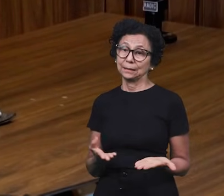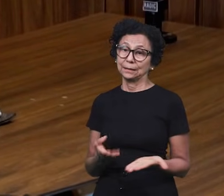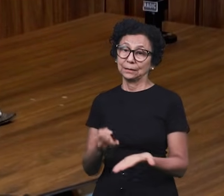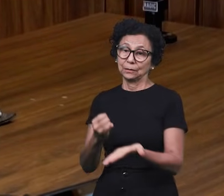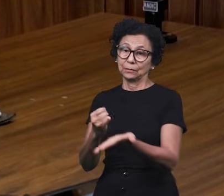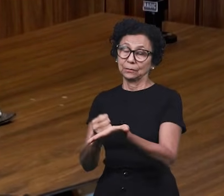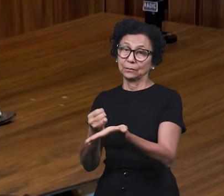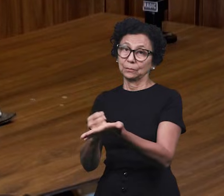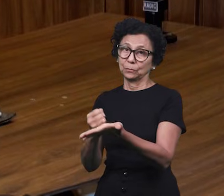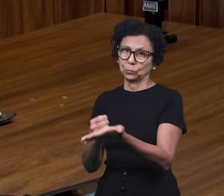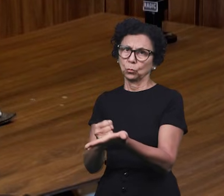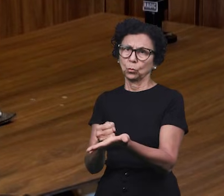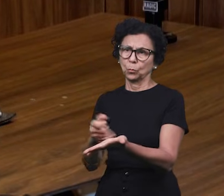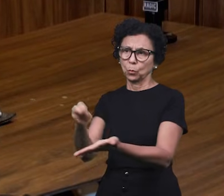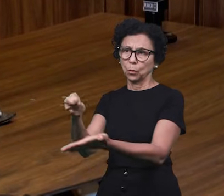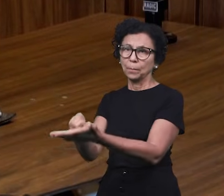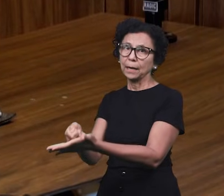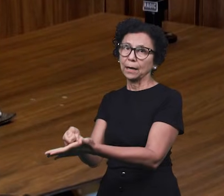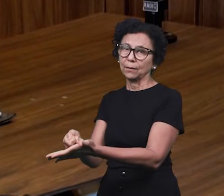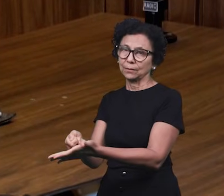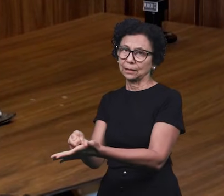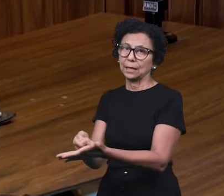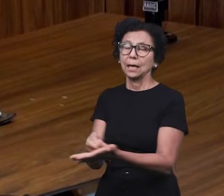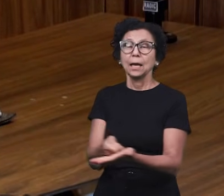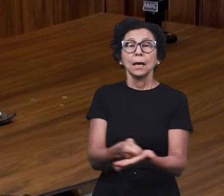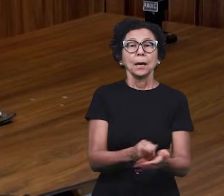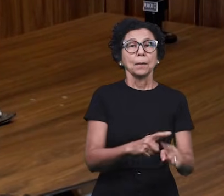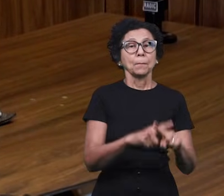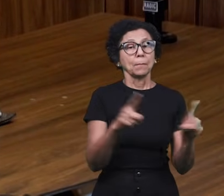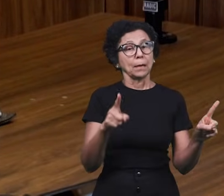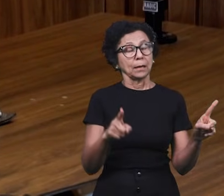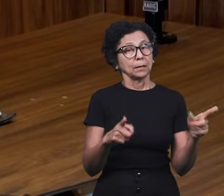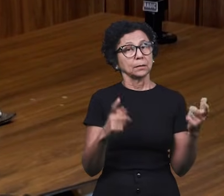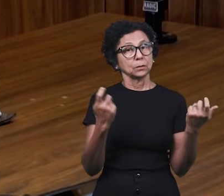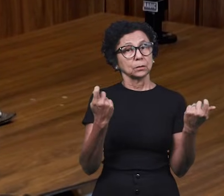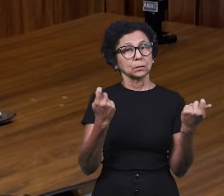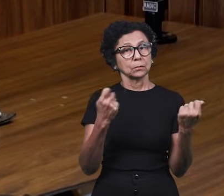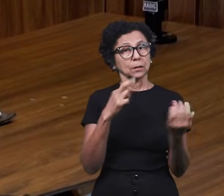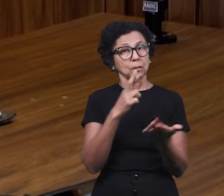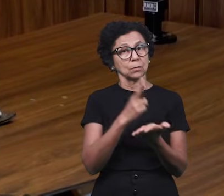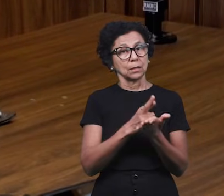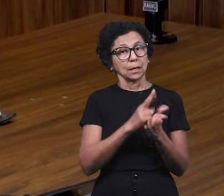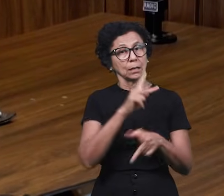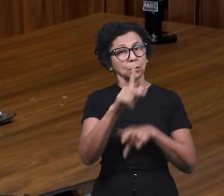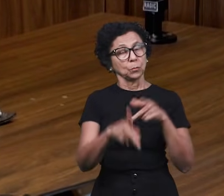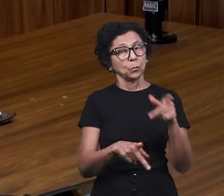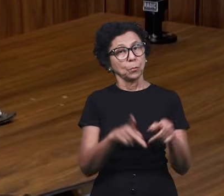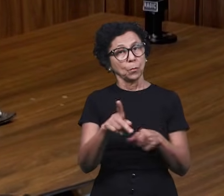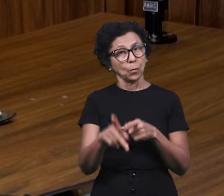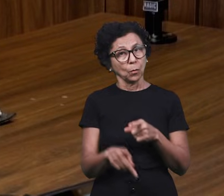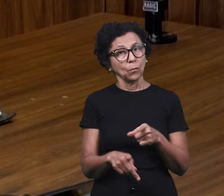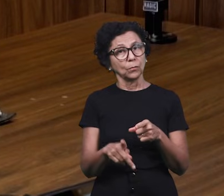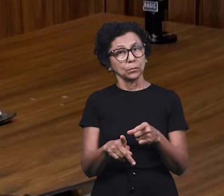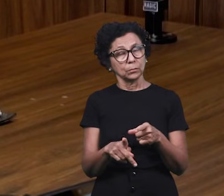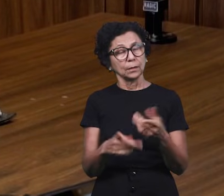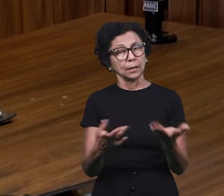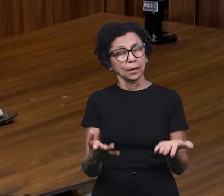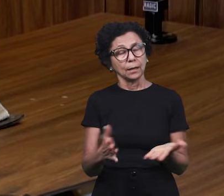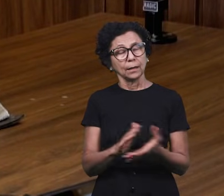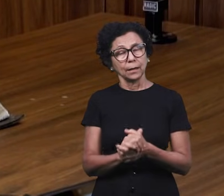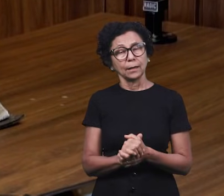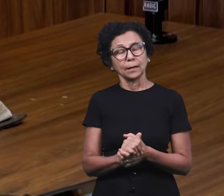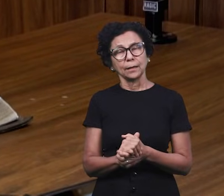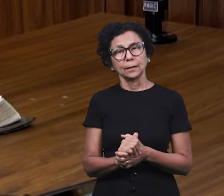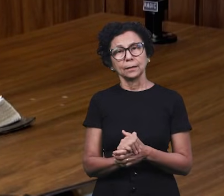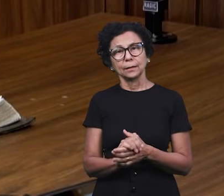com os benefícios, né? Saúde, segurança, rodovias, enfim. Mas não vamos entrar nesse aspecto. Vamos voltar agora aqui